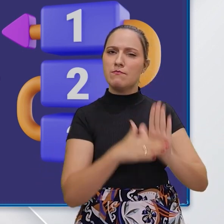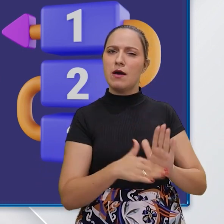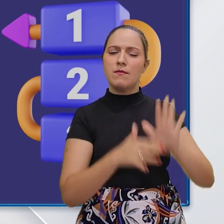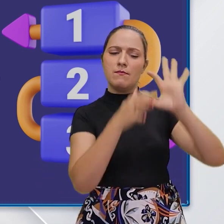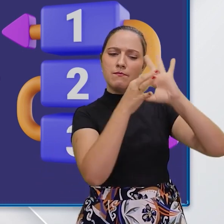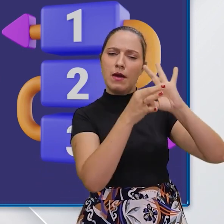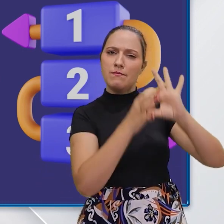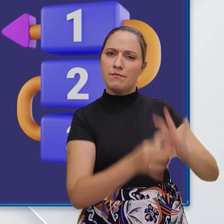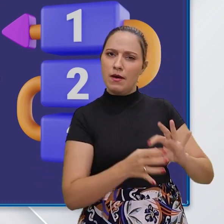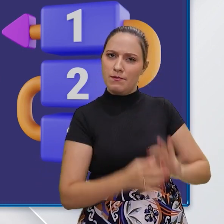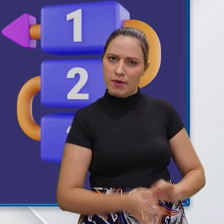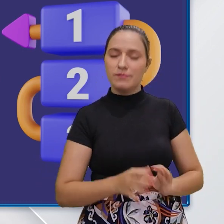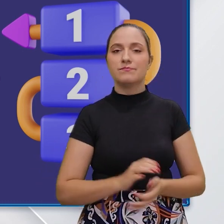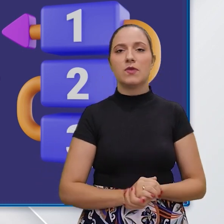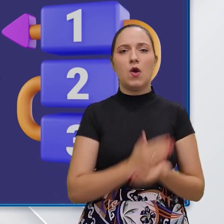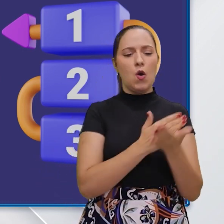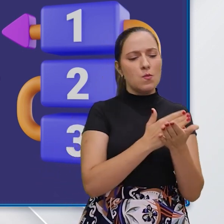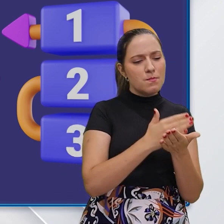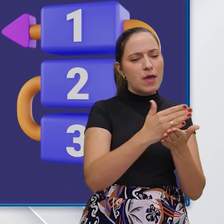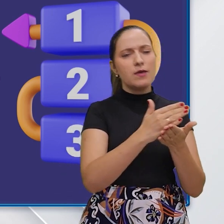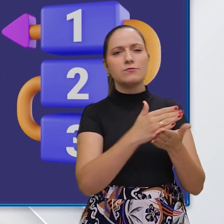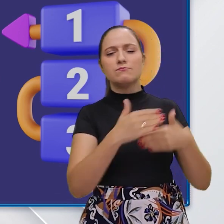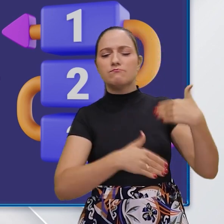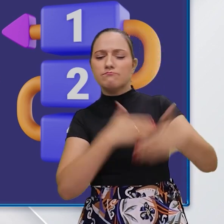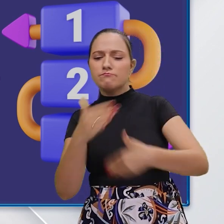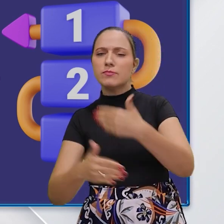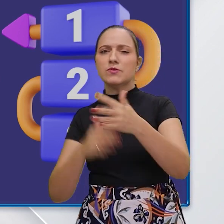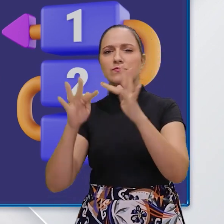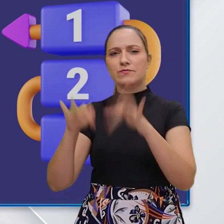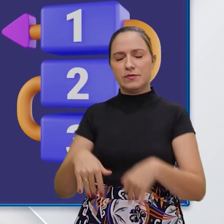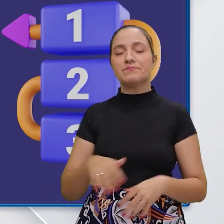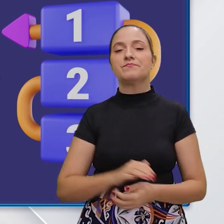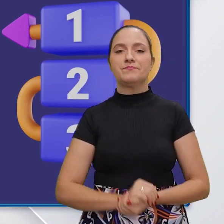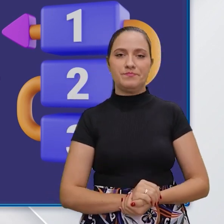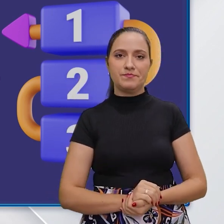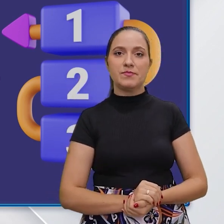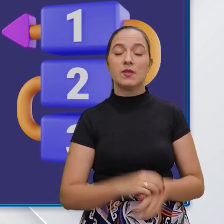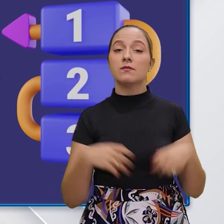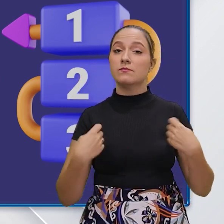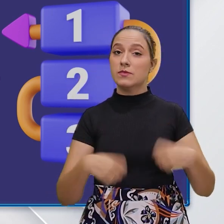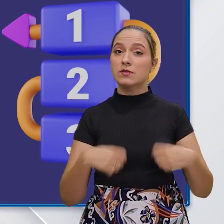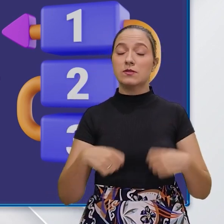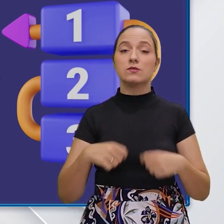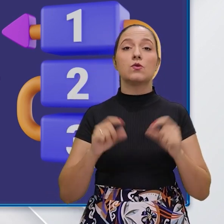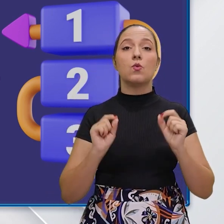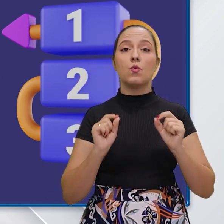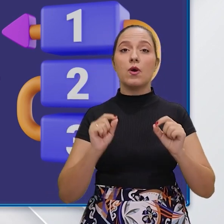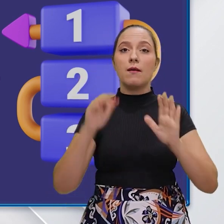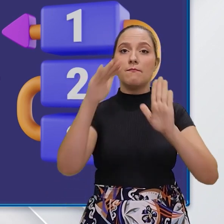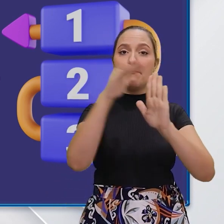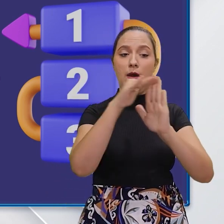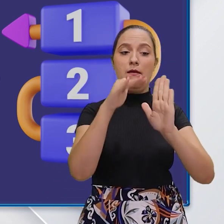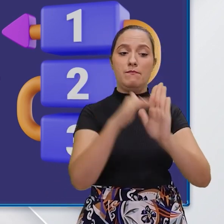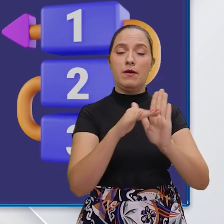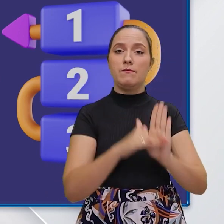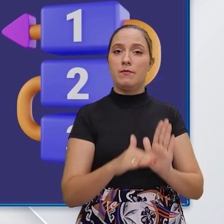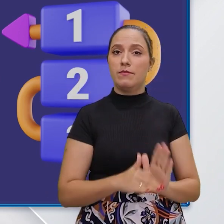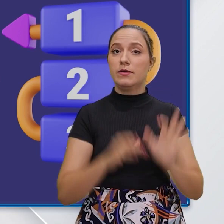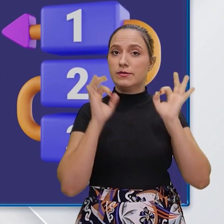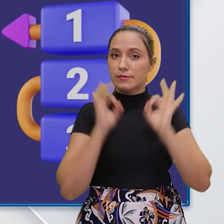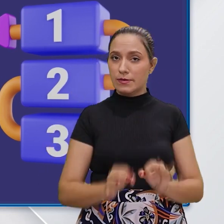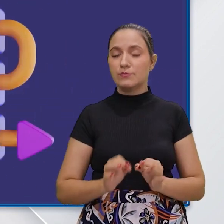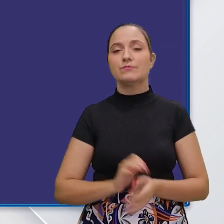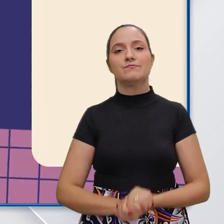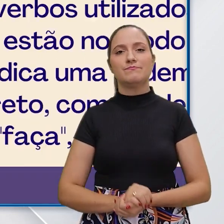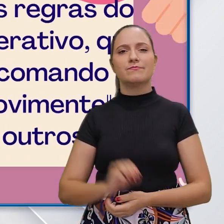e sequencial, do início ao fim do jogo, o que deve ser feito primeiro e nas sequências.